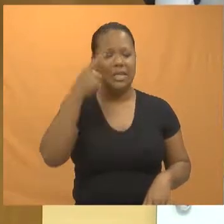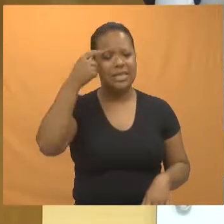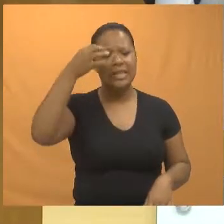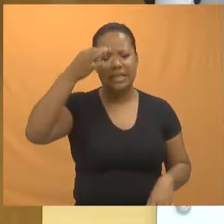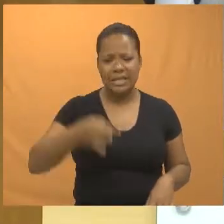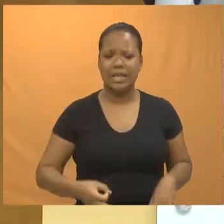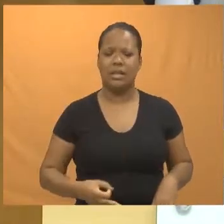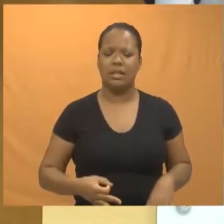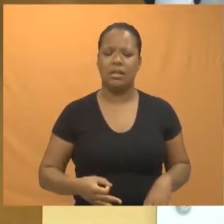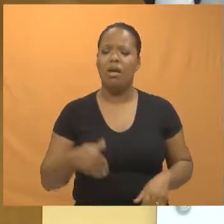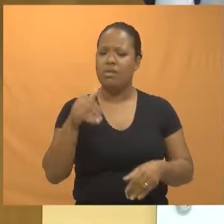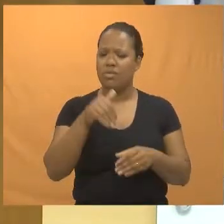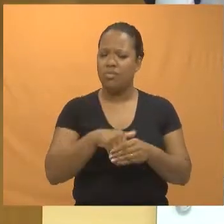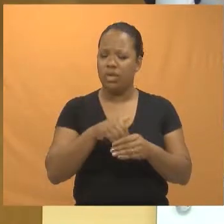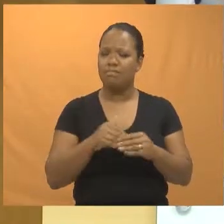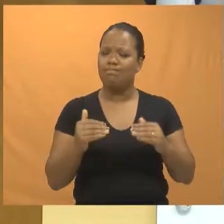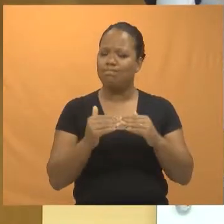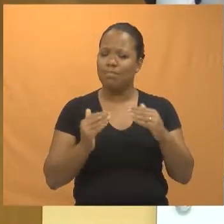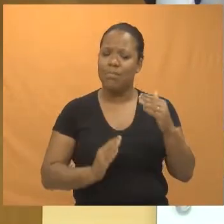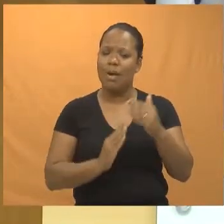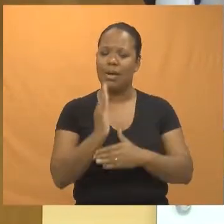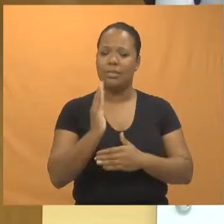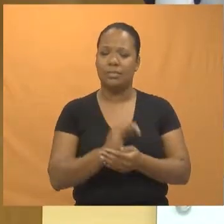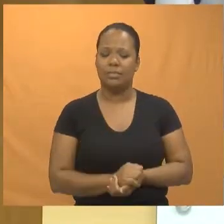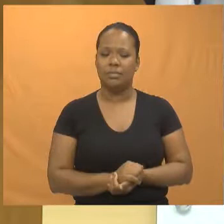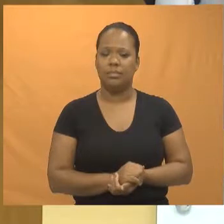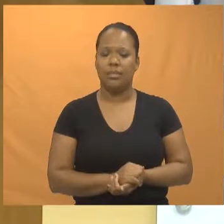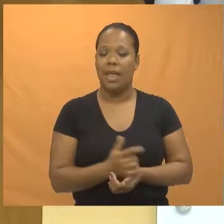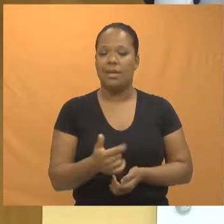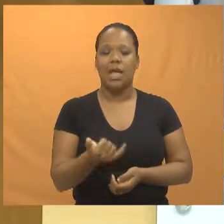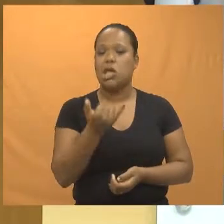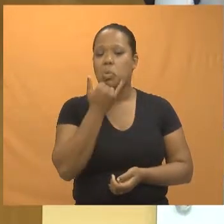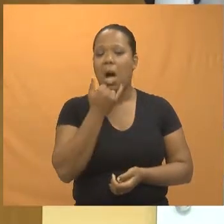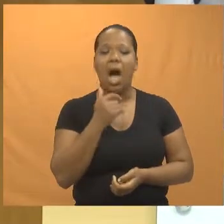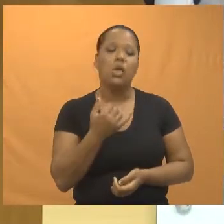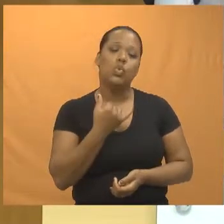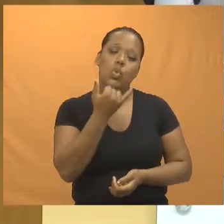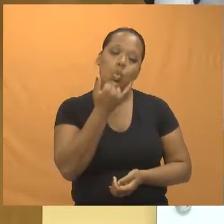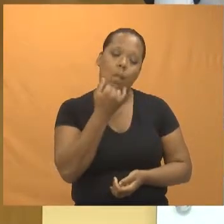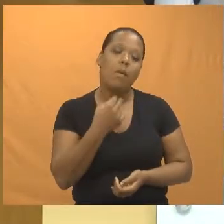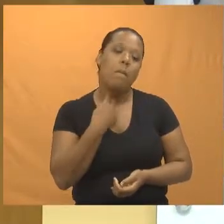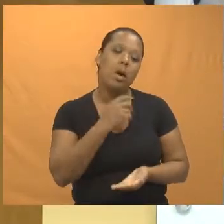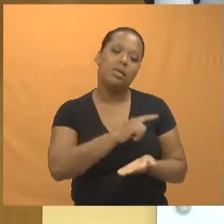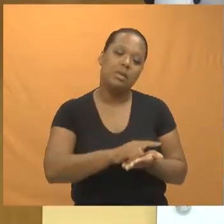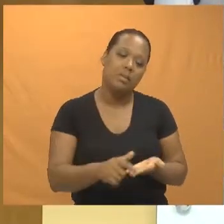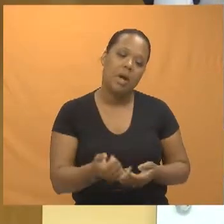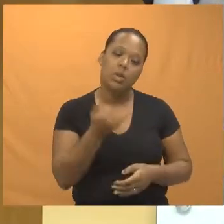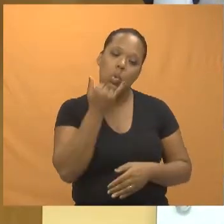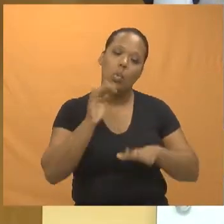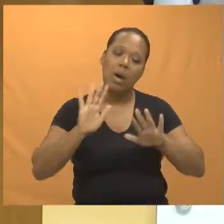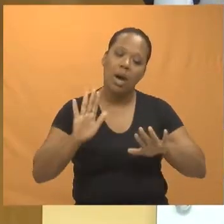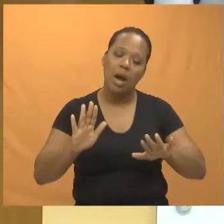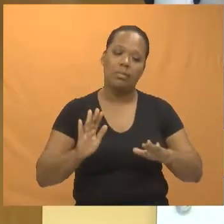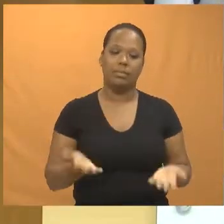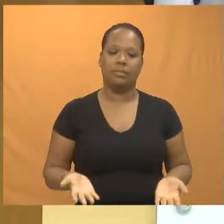disso. Votando esse projeto, não vai ter queda de desculpa mais de não limpeza da nossa cidade.